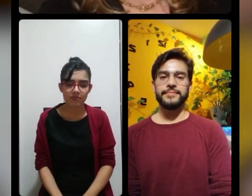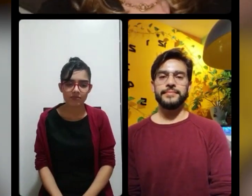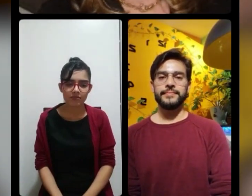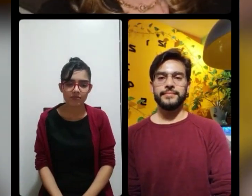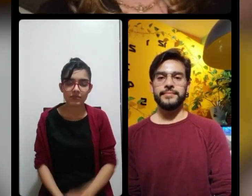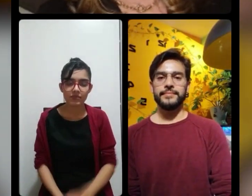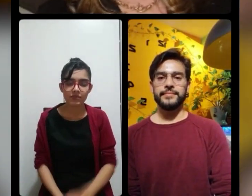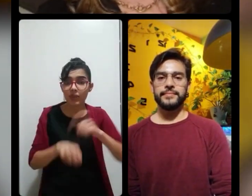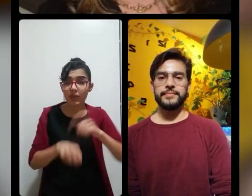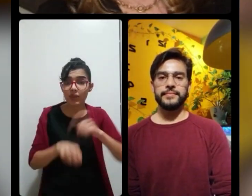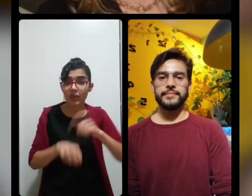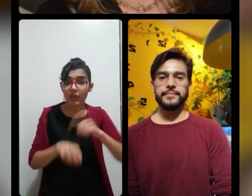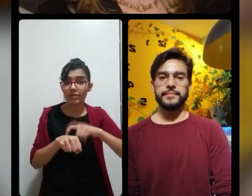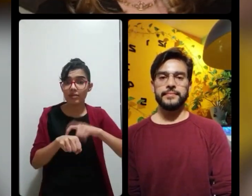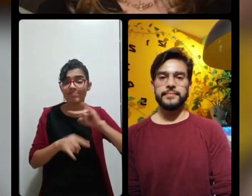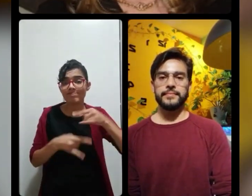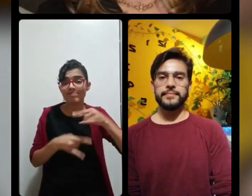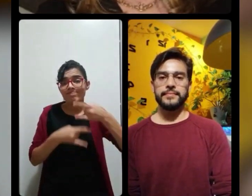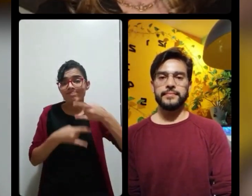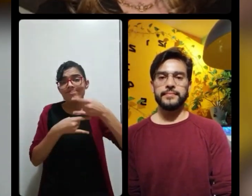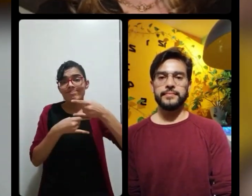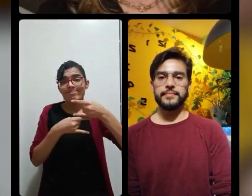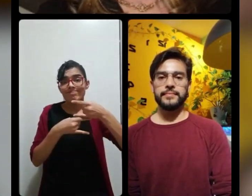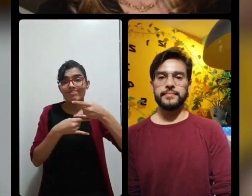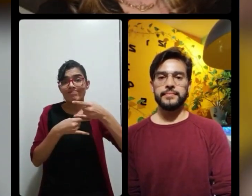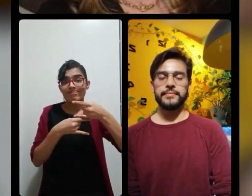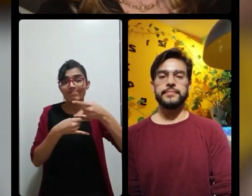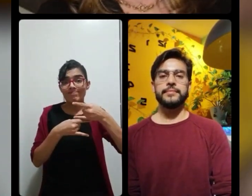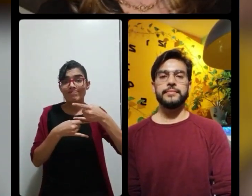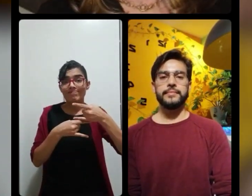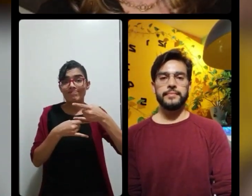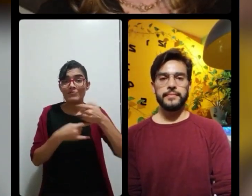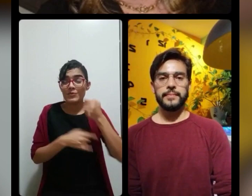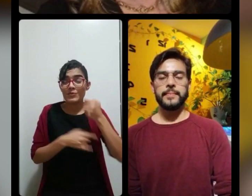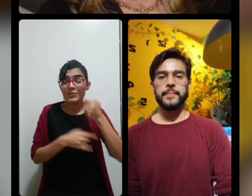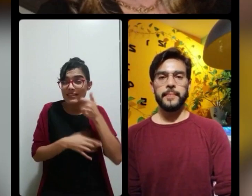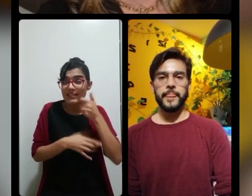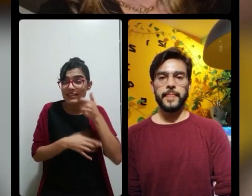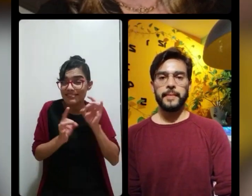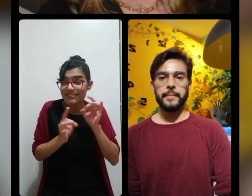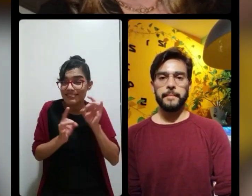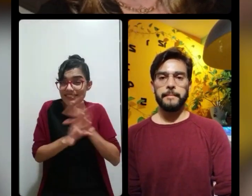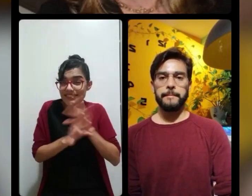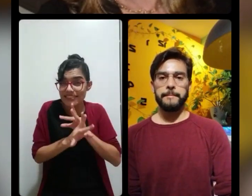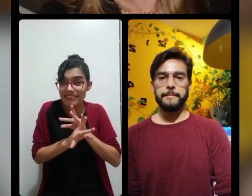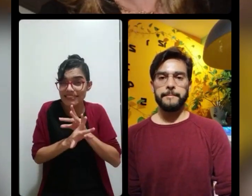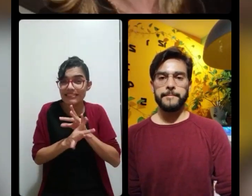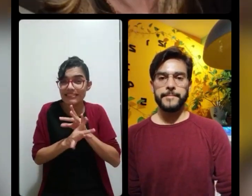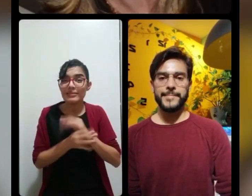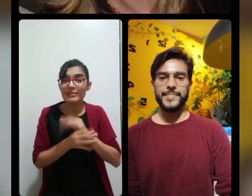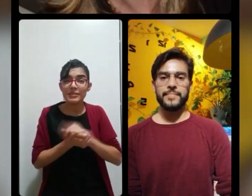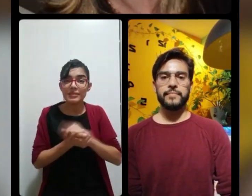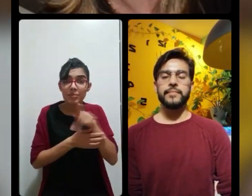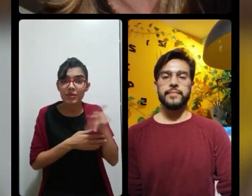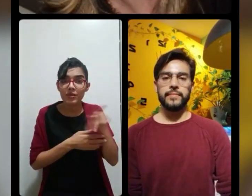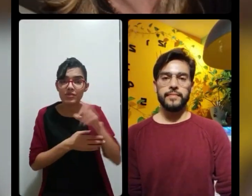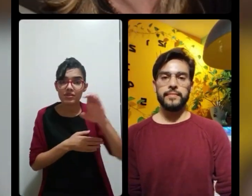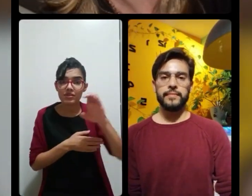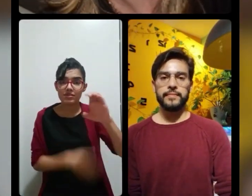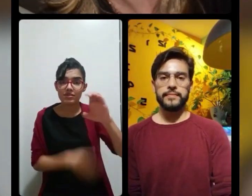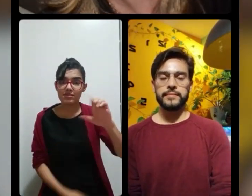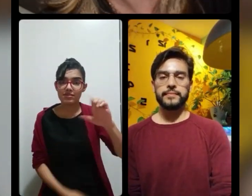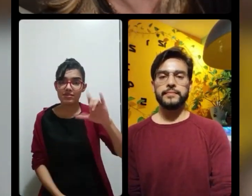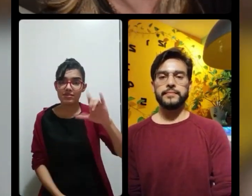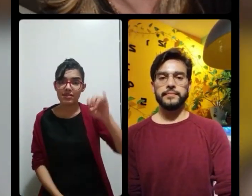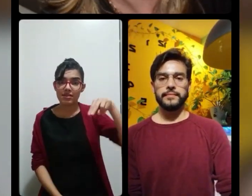da transmissão. E eu queria agradecer muito aqui, olha aqui, professora Celina Bezerra agradecendo, aliás,